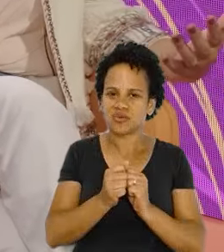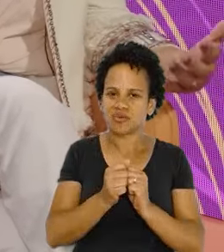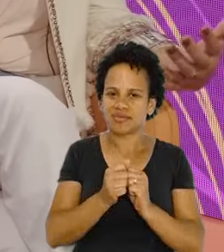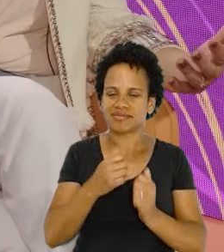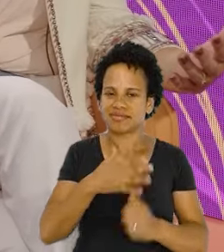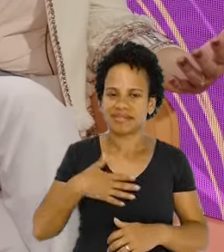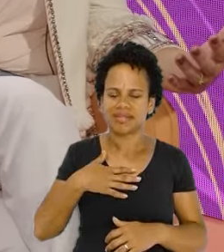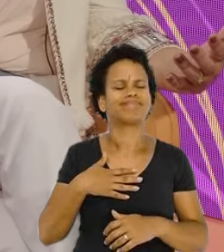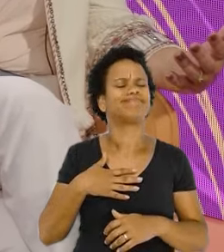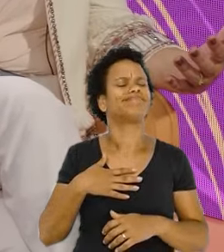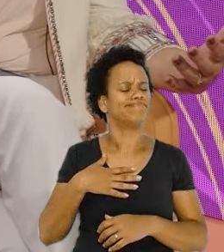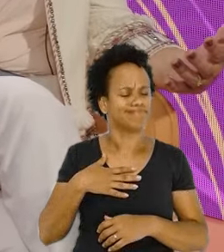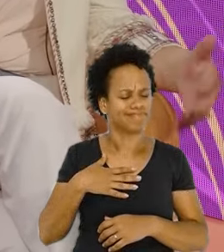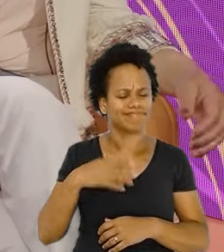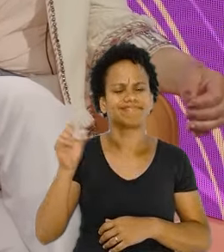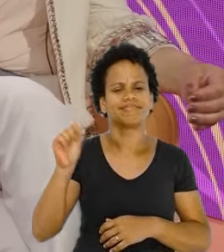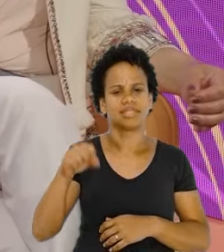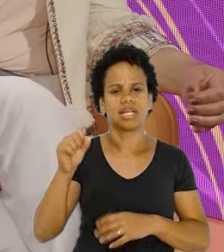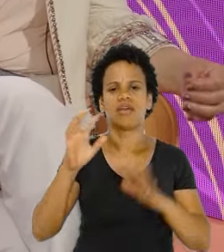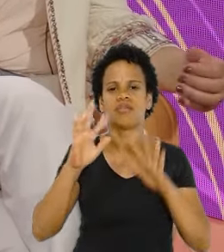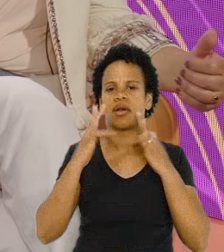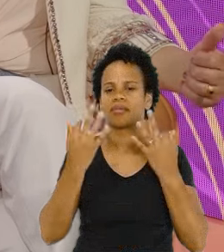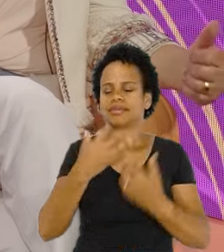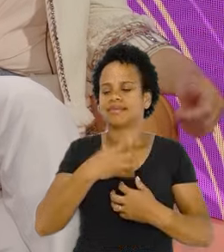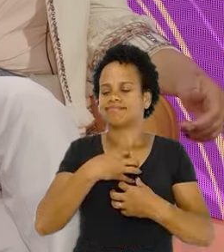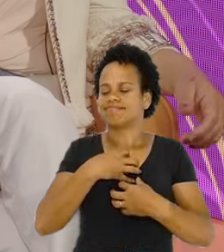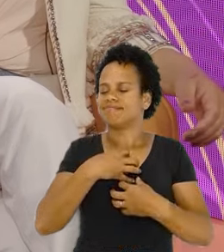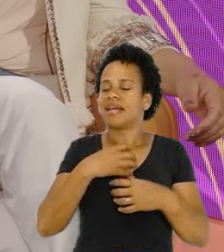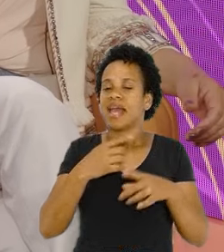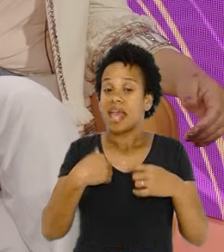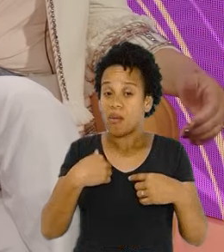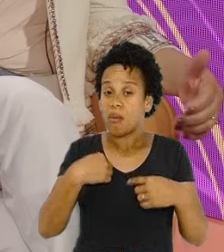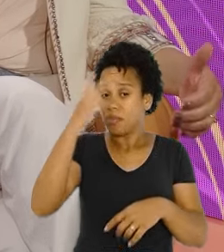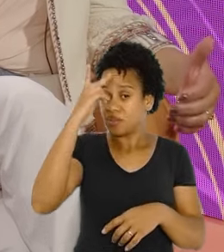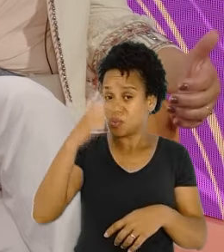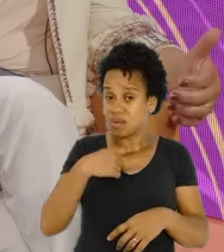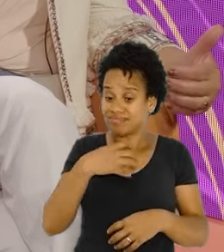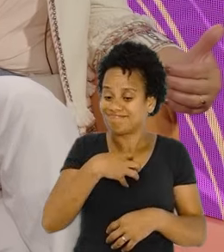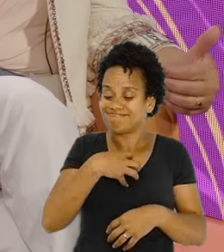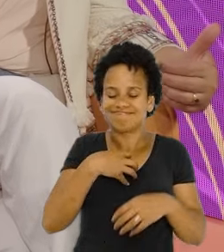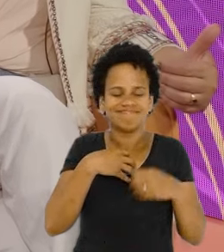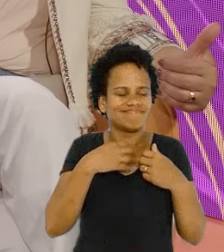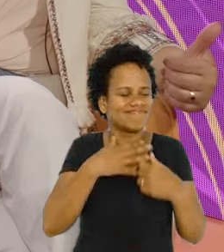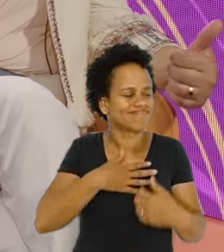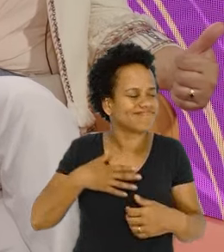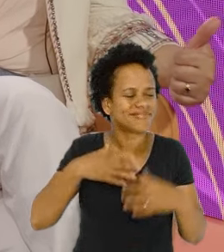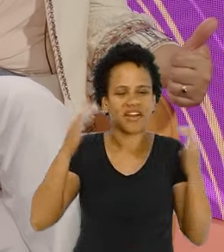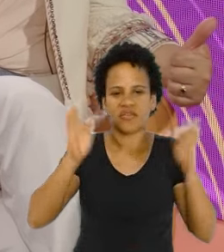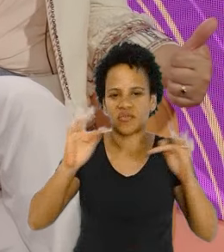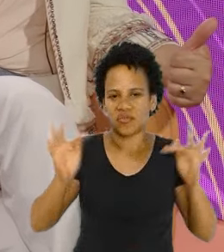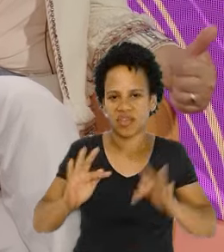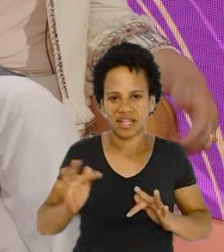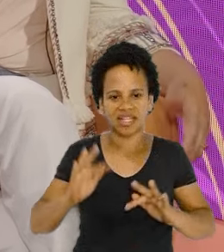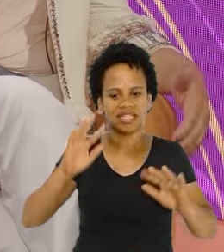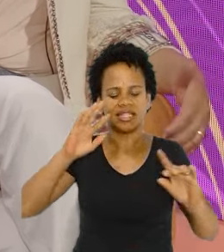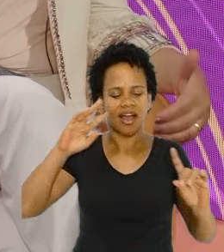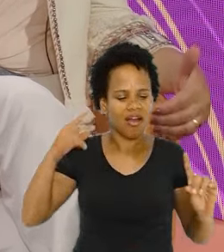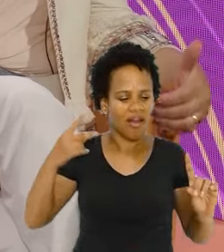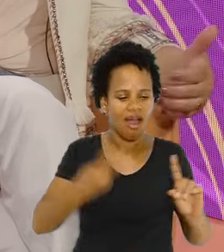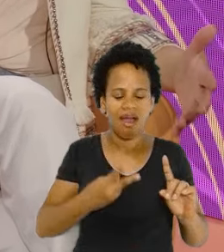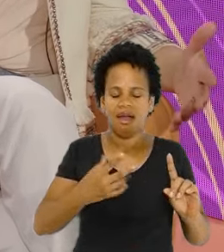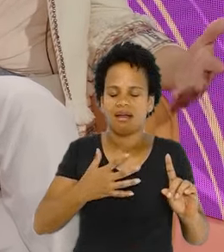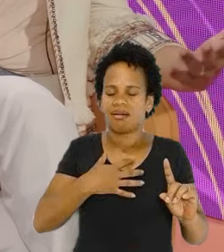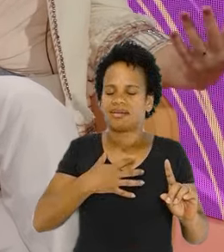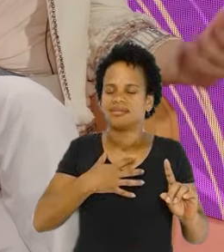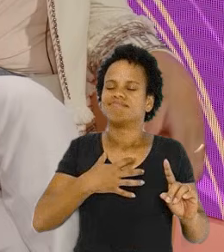satisfação pessoal que é isso aos 59 anos sabe você receber um reconhecimento isso